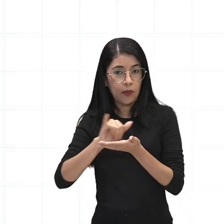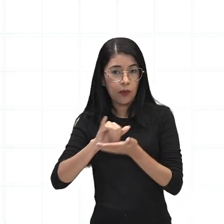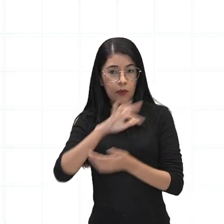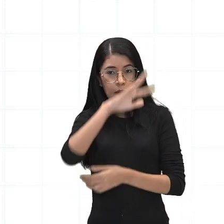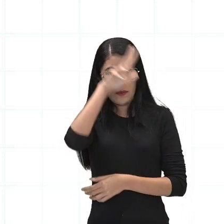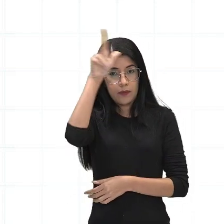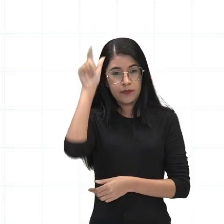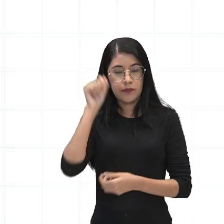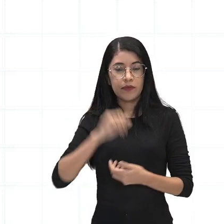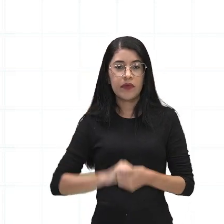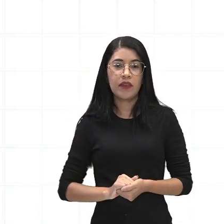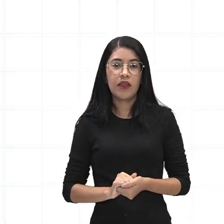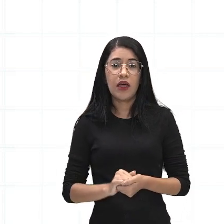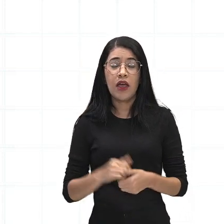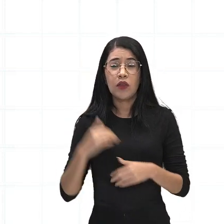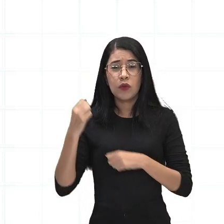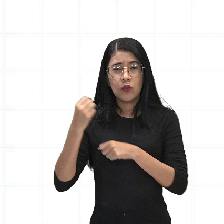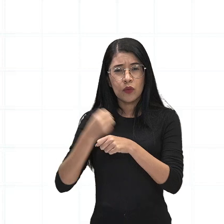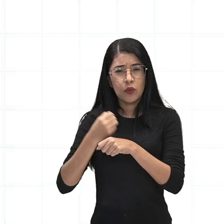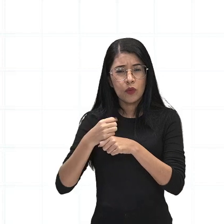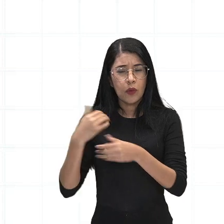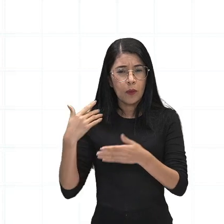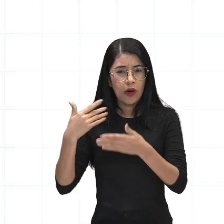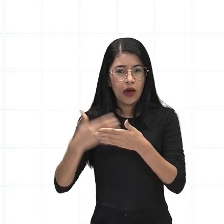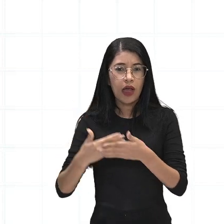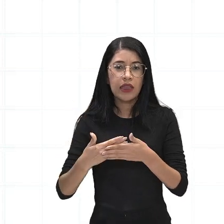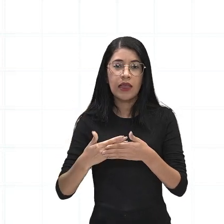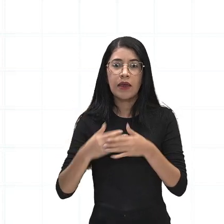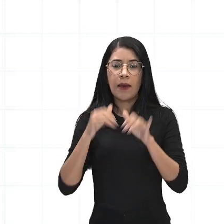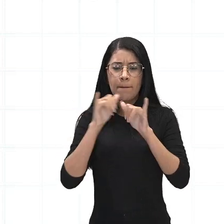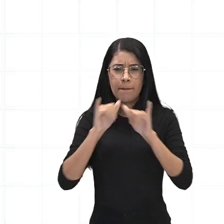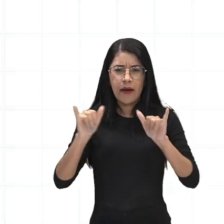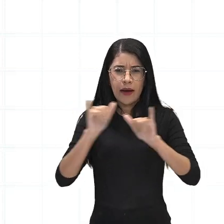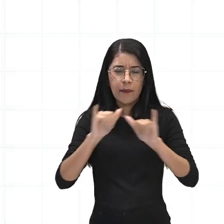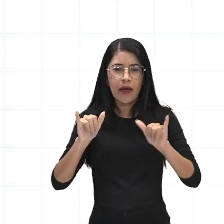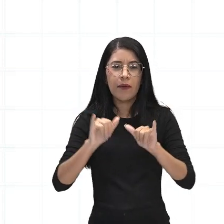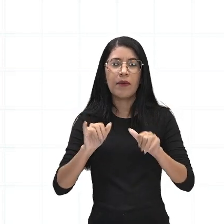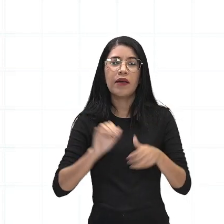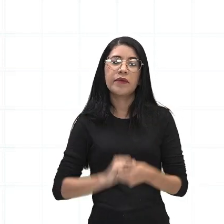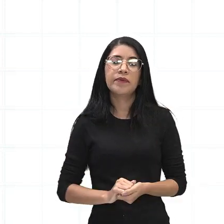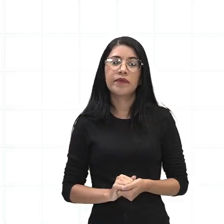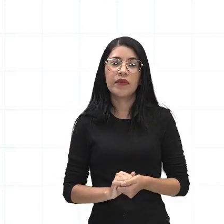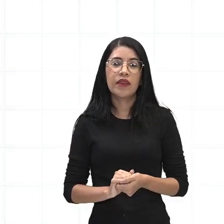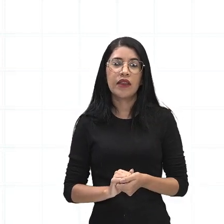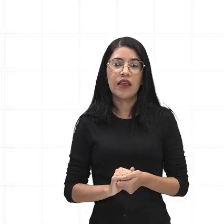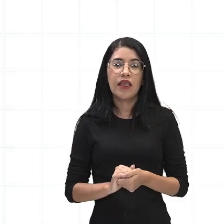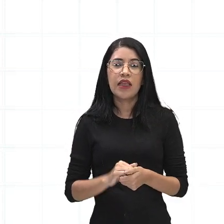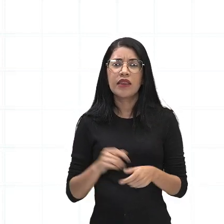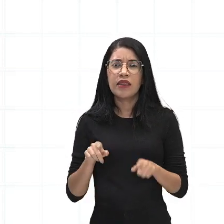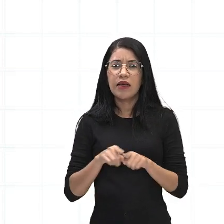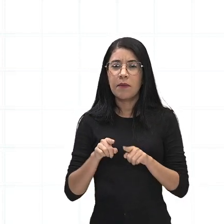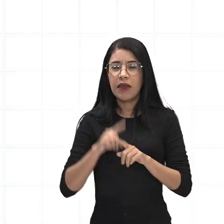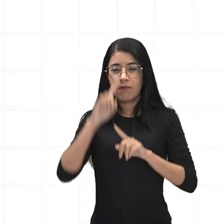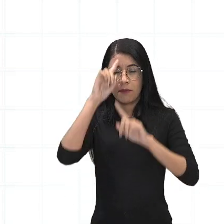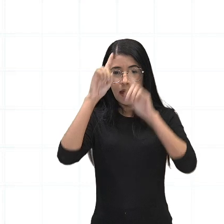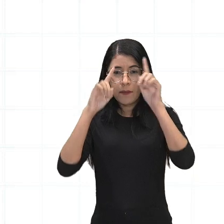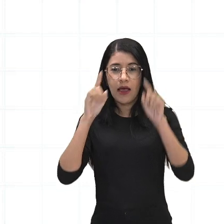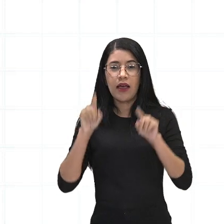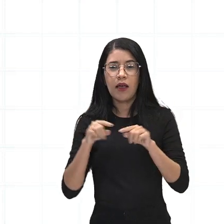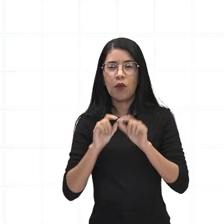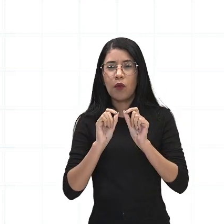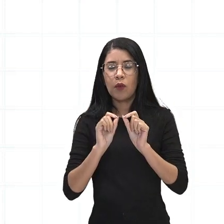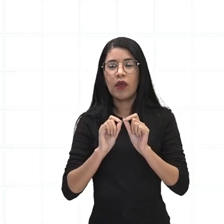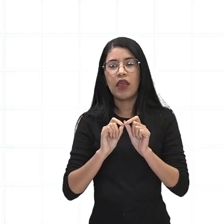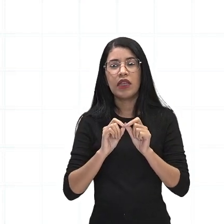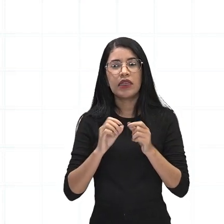Amazonas, alcançou nos últimos anos dimensões massivas, conjugando de modo inesperado e criativo